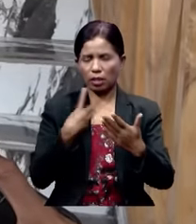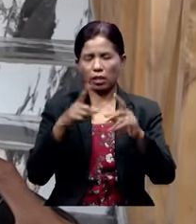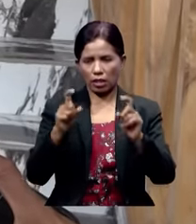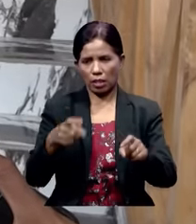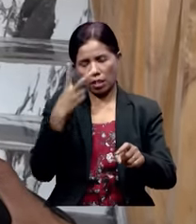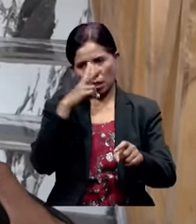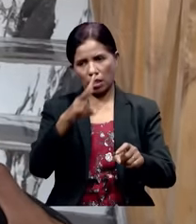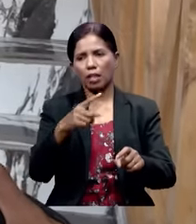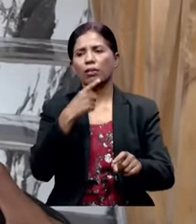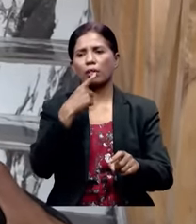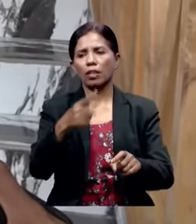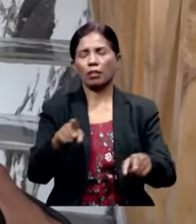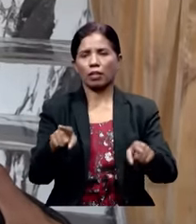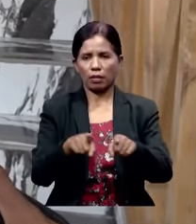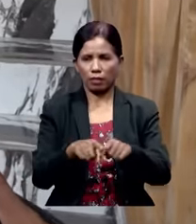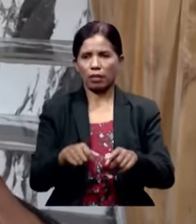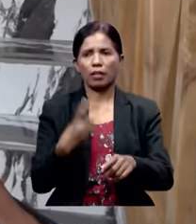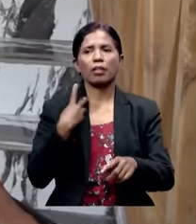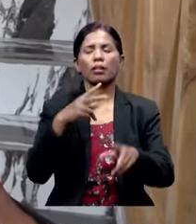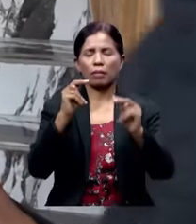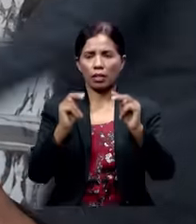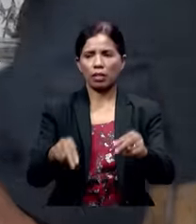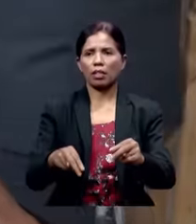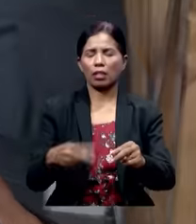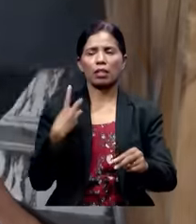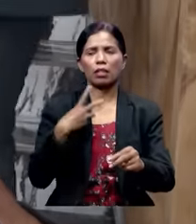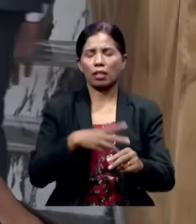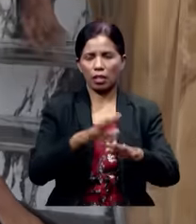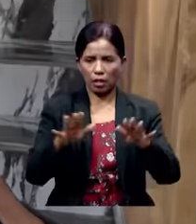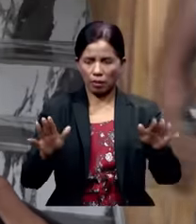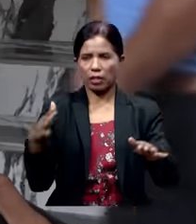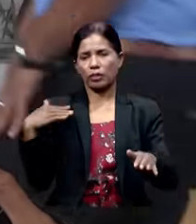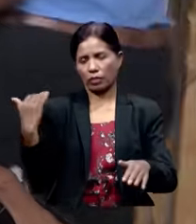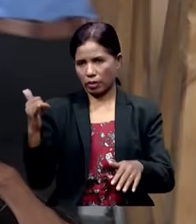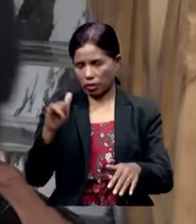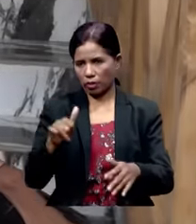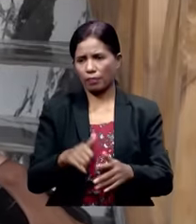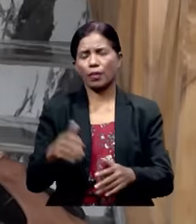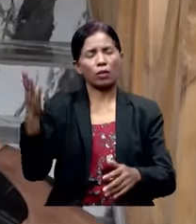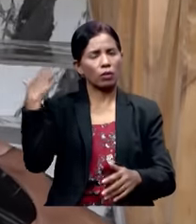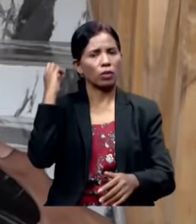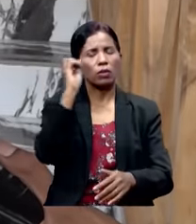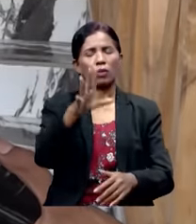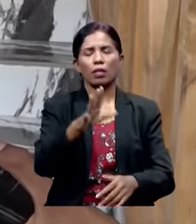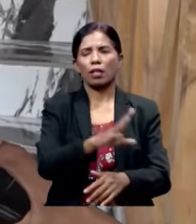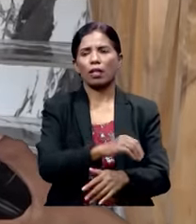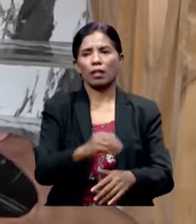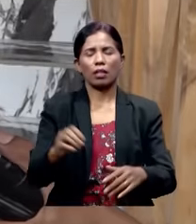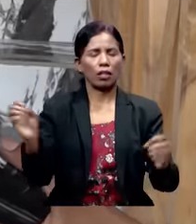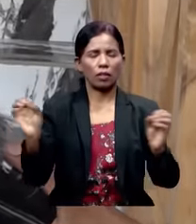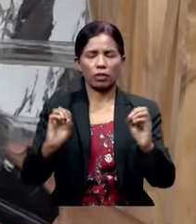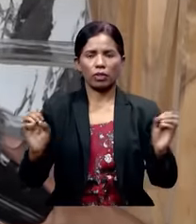tamba atudihan mos idane, ita presida halo aproximasaun ba itane alin sir. Uluk tuda bapane, laos katua sira mak